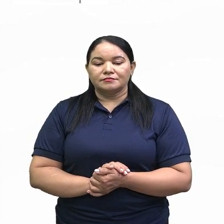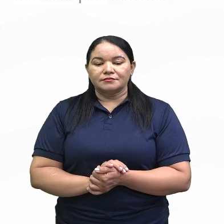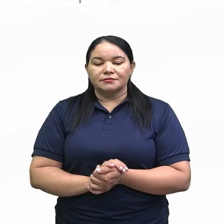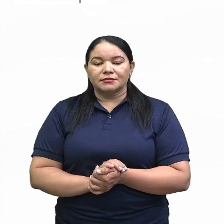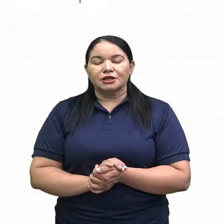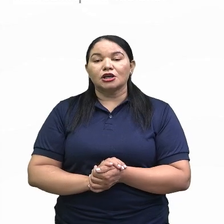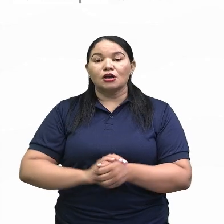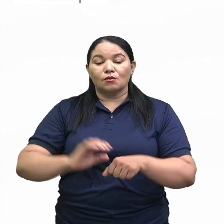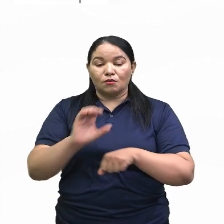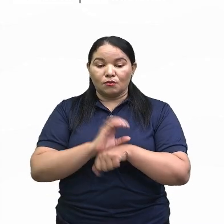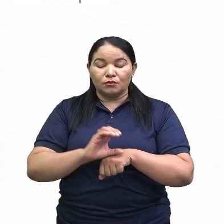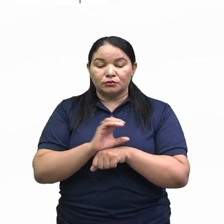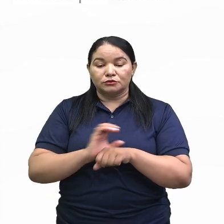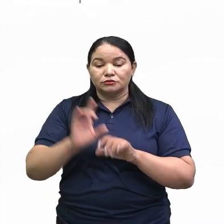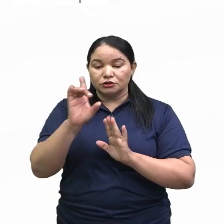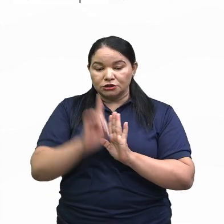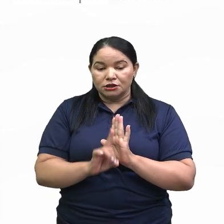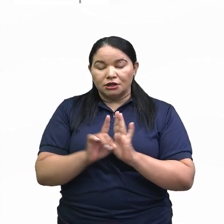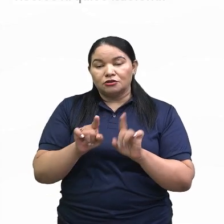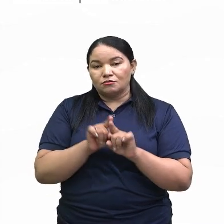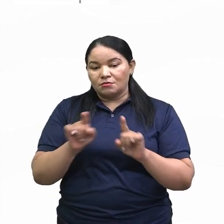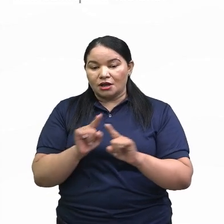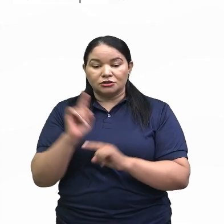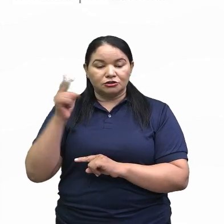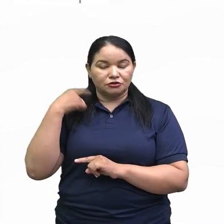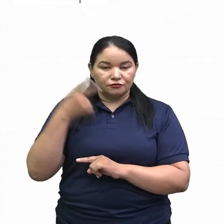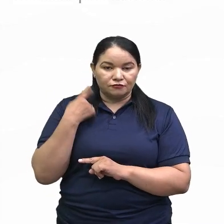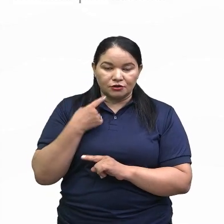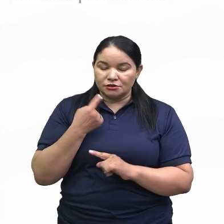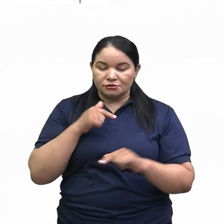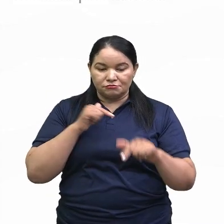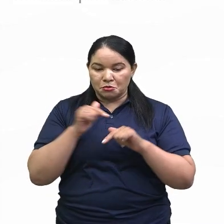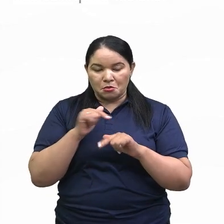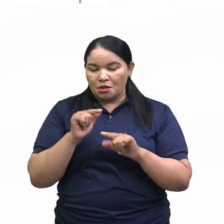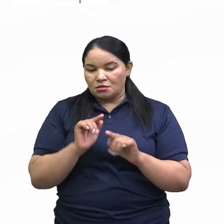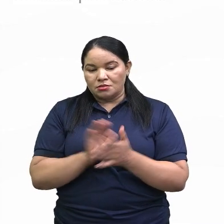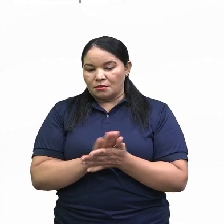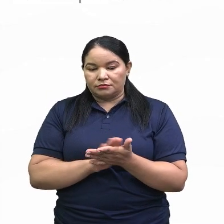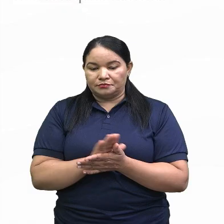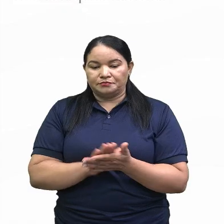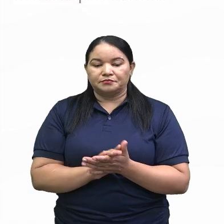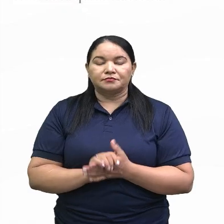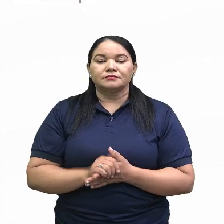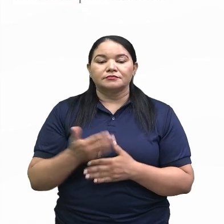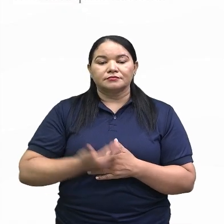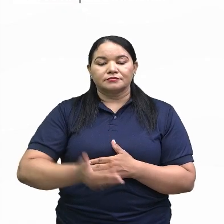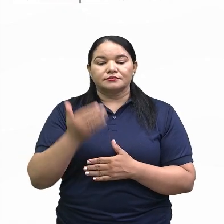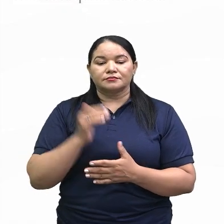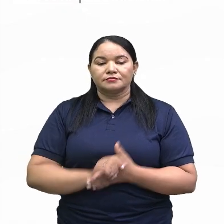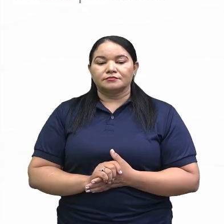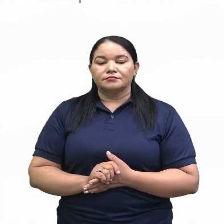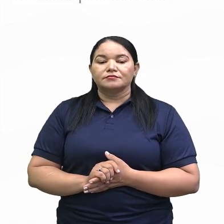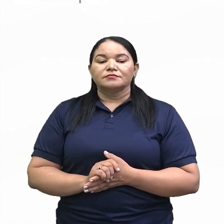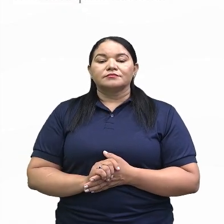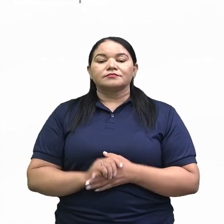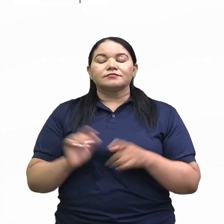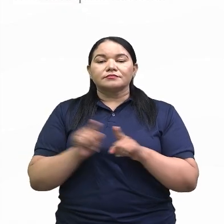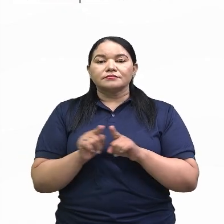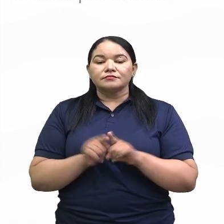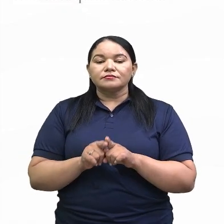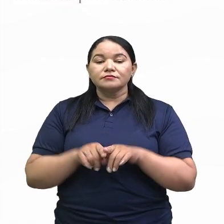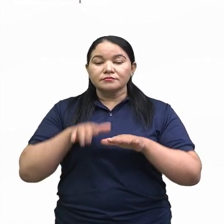1895. Cursou direito, mas não exerceu a advocacia. Continuando, atuou nos